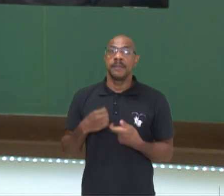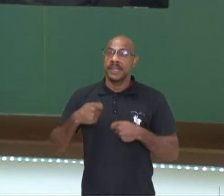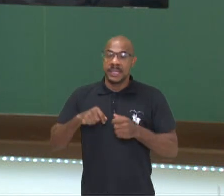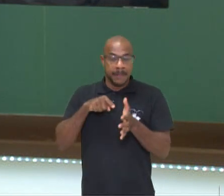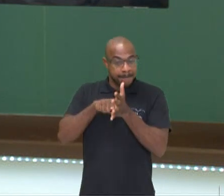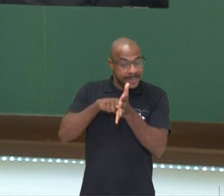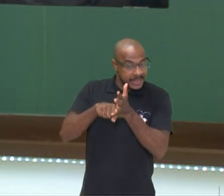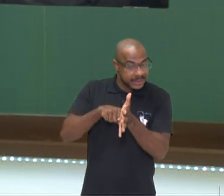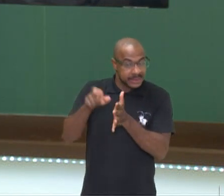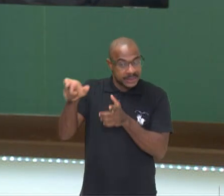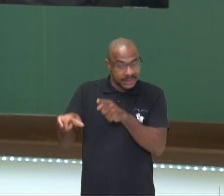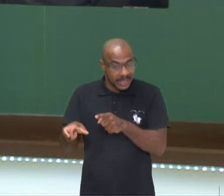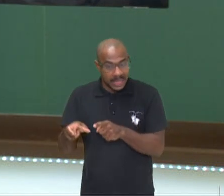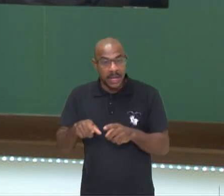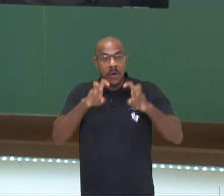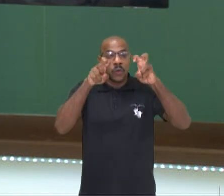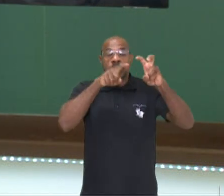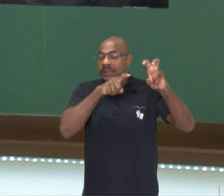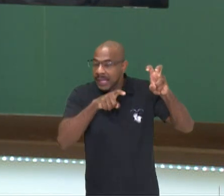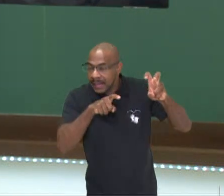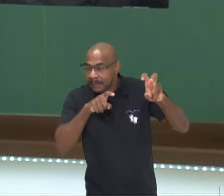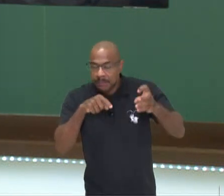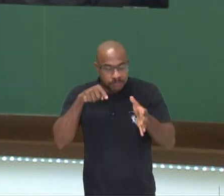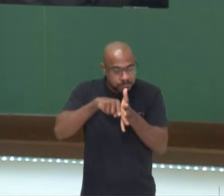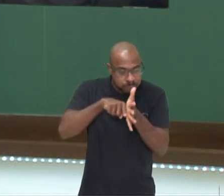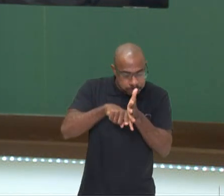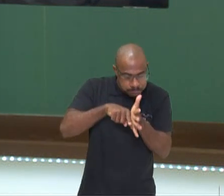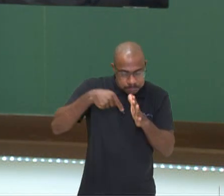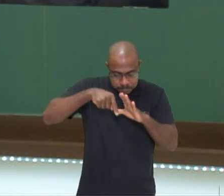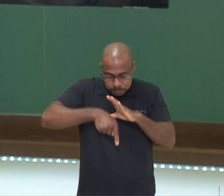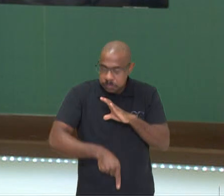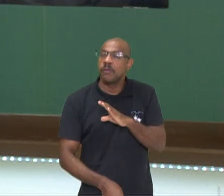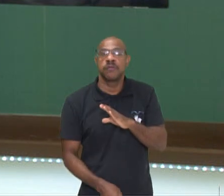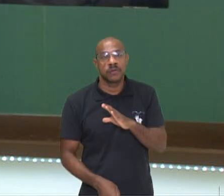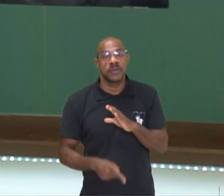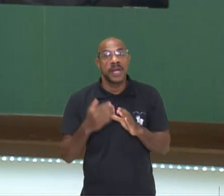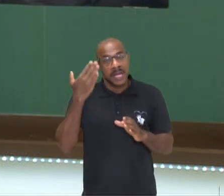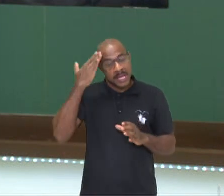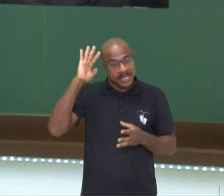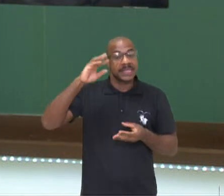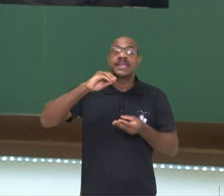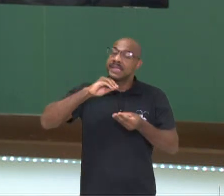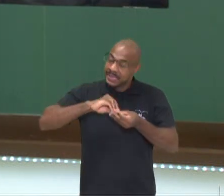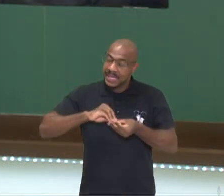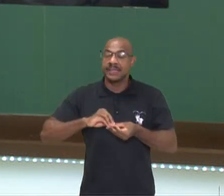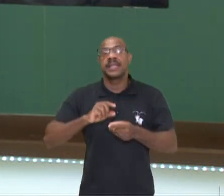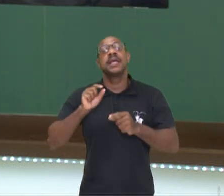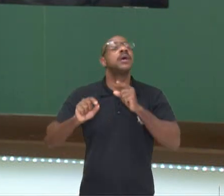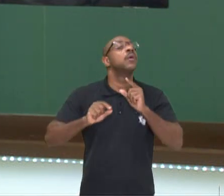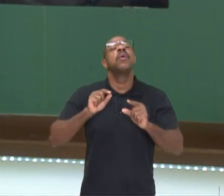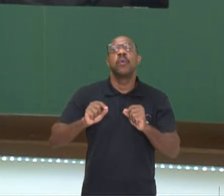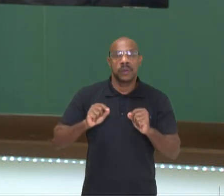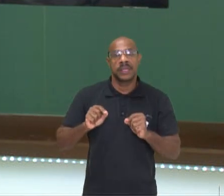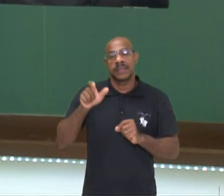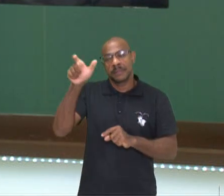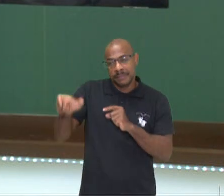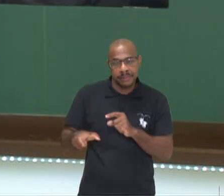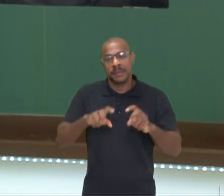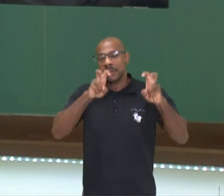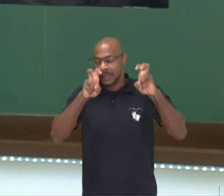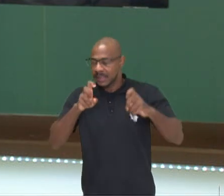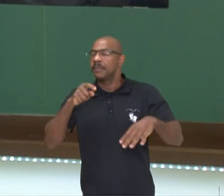pesquisa eu estudo tema e eu vou entender um pouco sobre aquela pessoa e sobrou assunto que eu estou